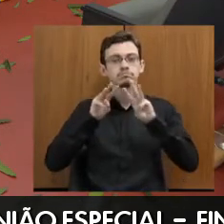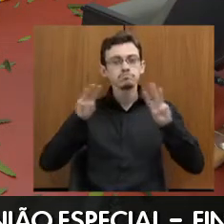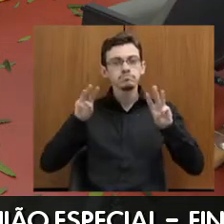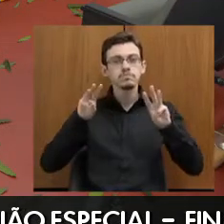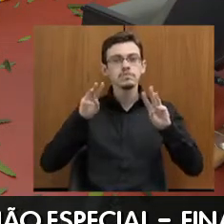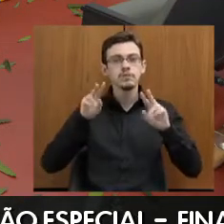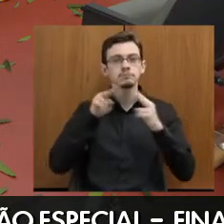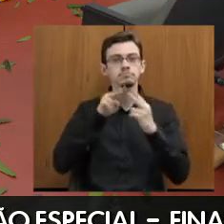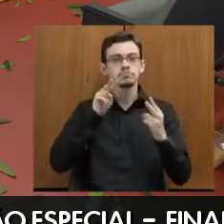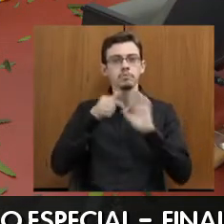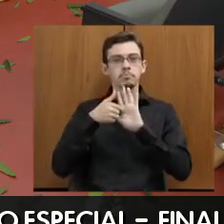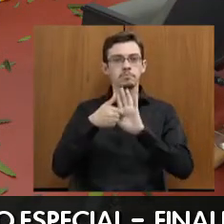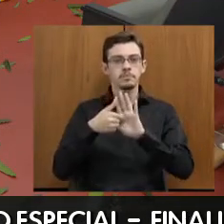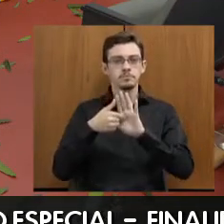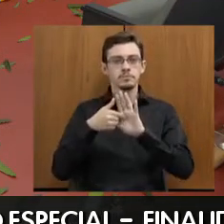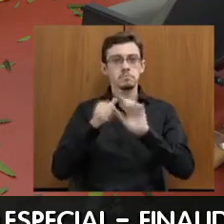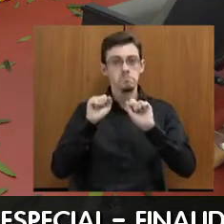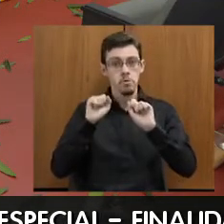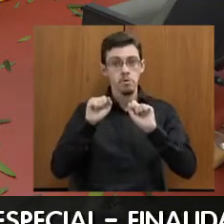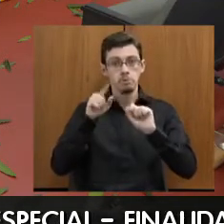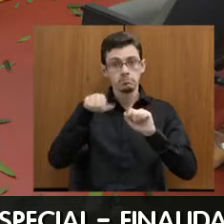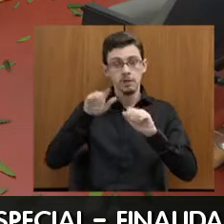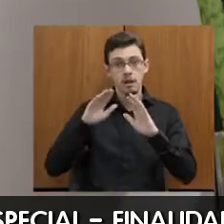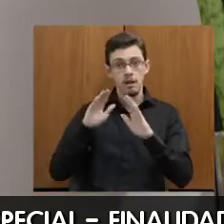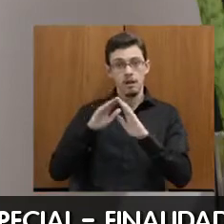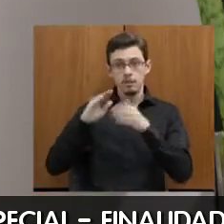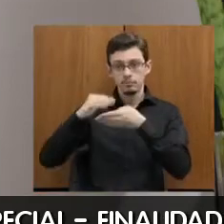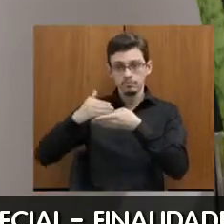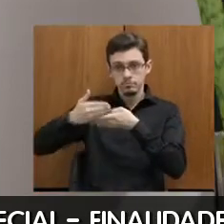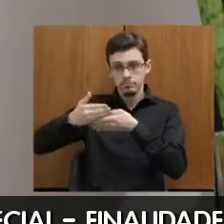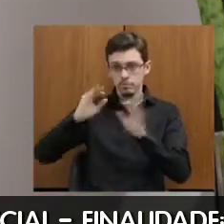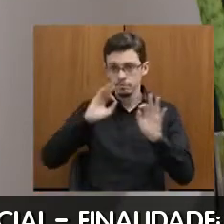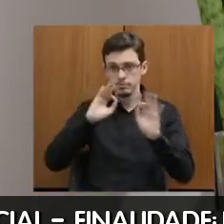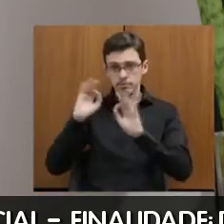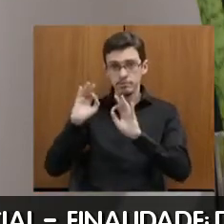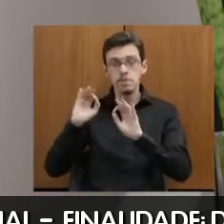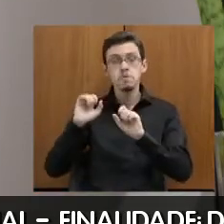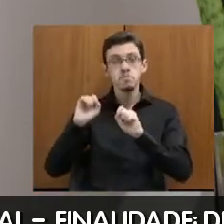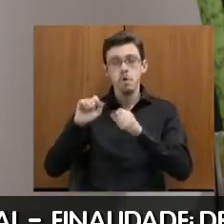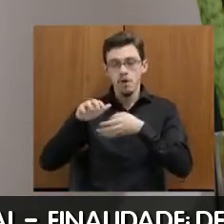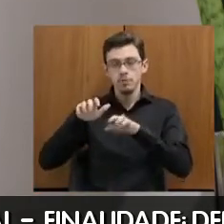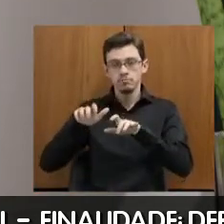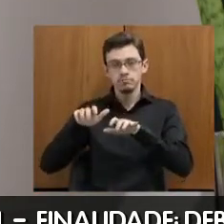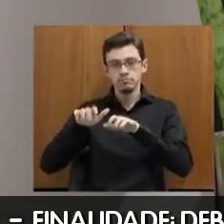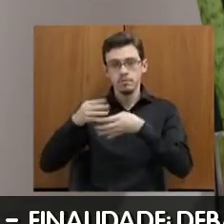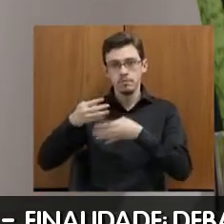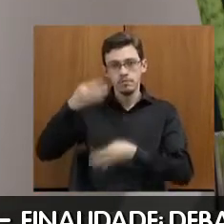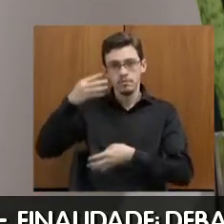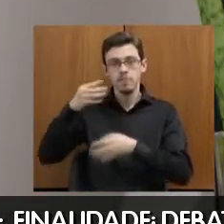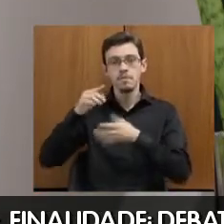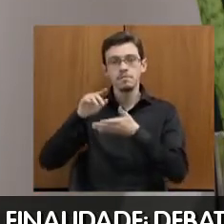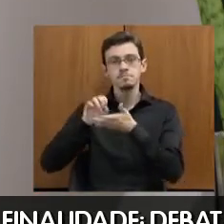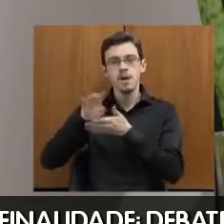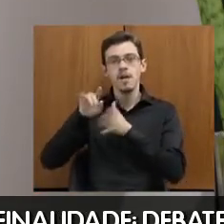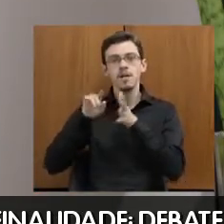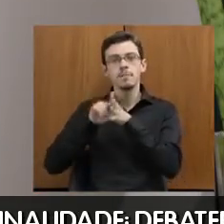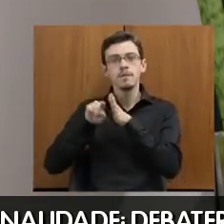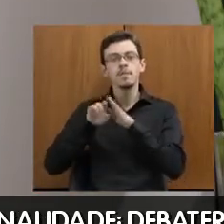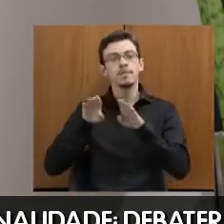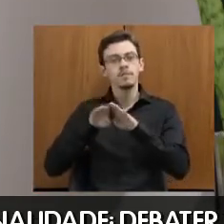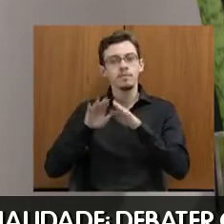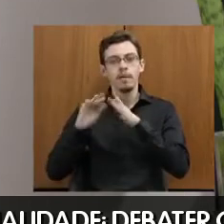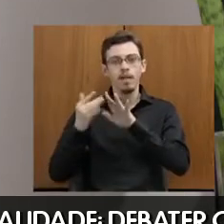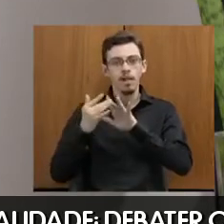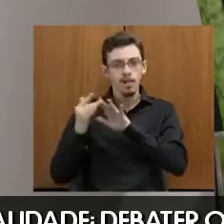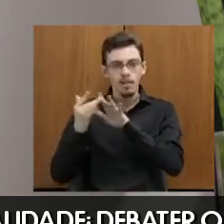nesse debate usuário poderá encaminhar perguntas aos parlamentares ou convidados além de interagir com